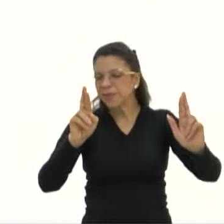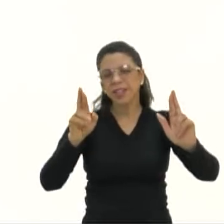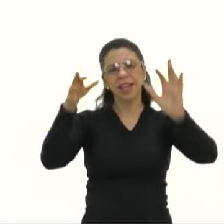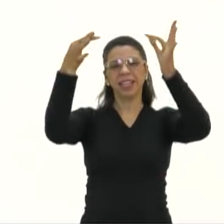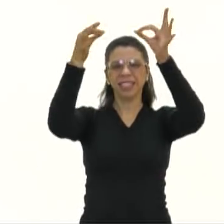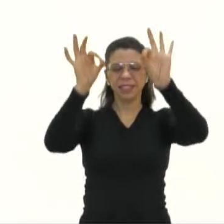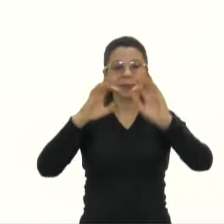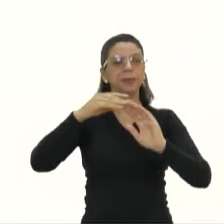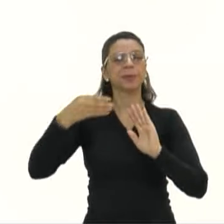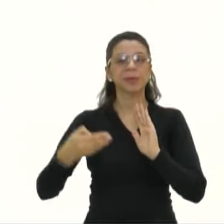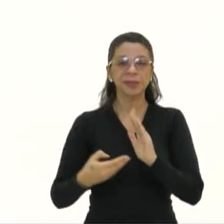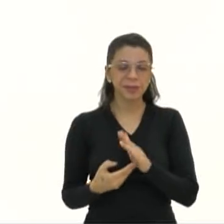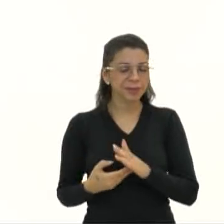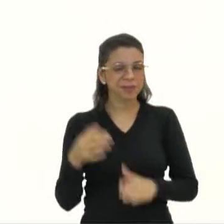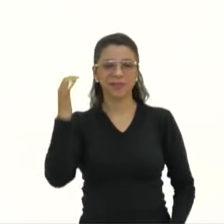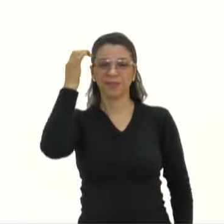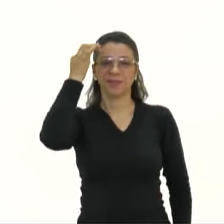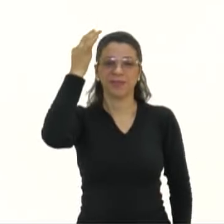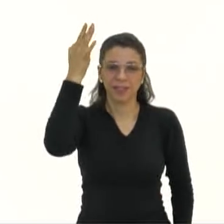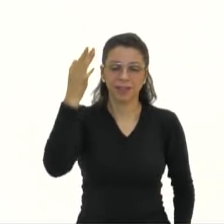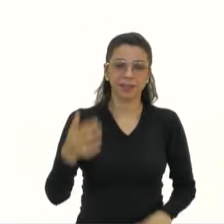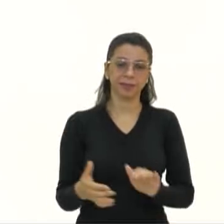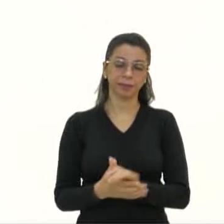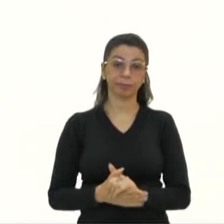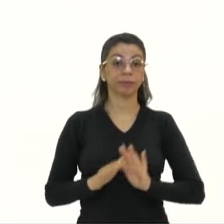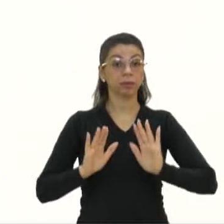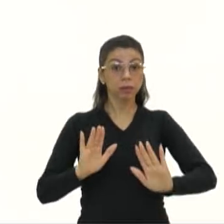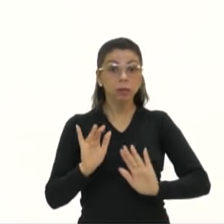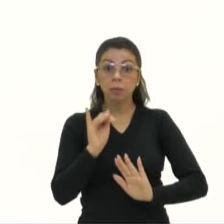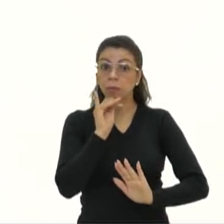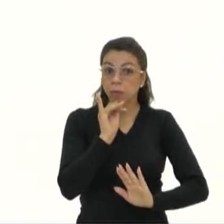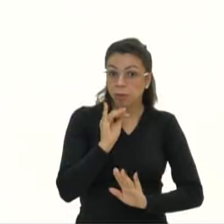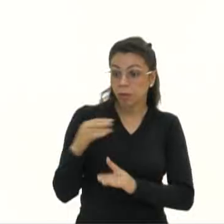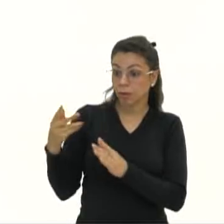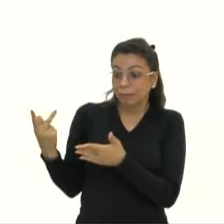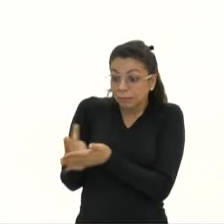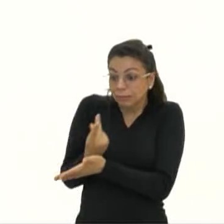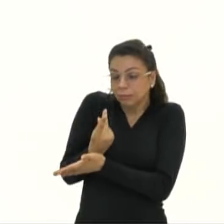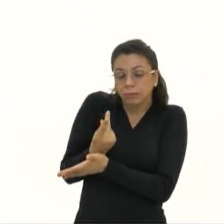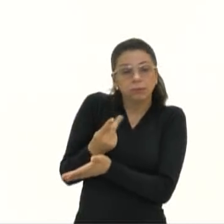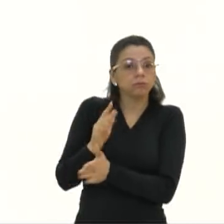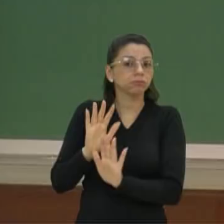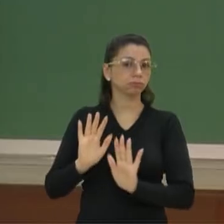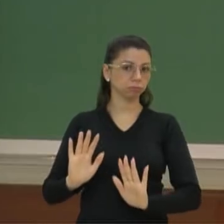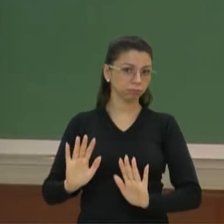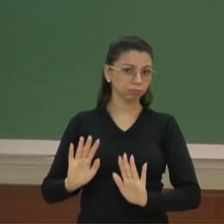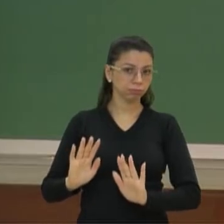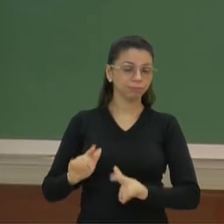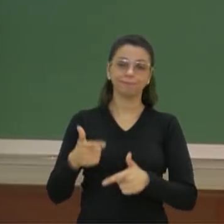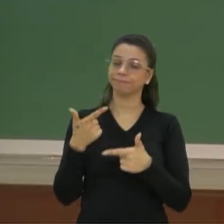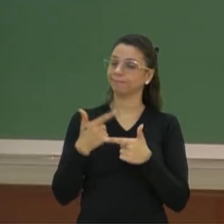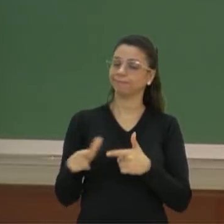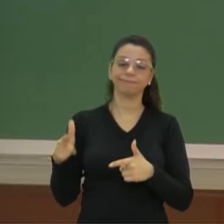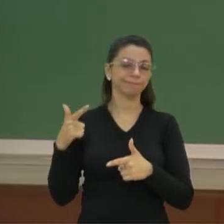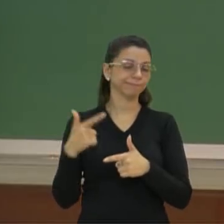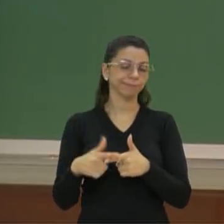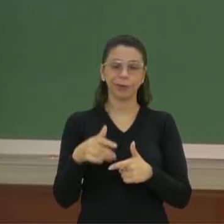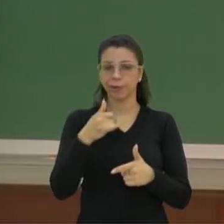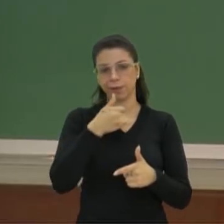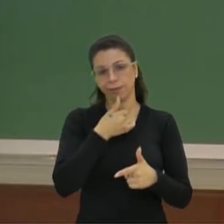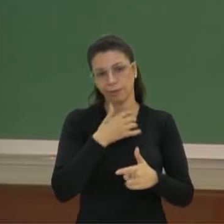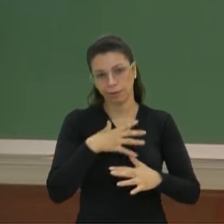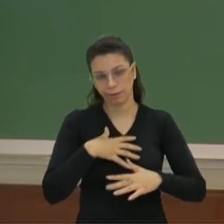esse exercício. Muito fácil, né? Caso tenha dado algum probleminha, errou uma sequência, não fica